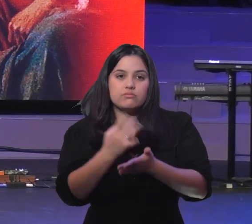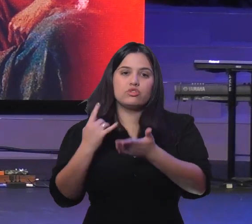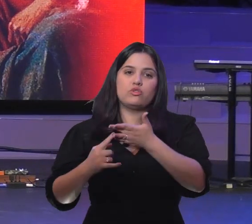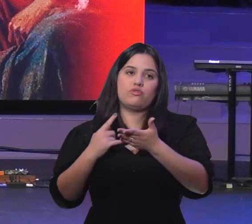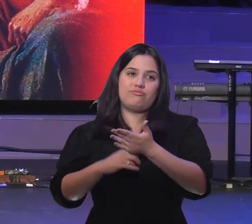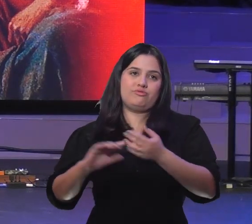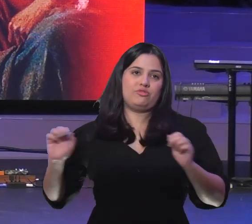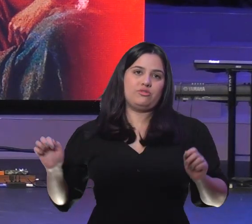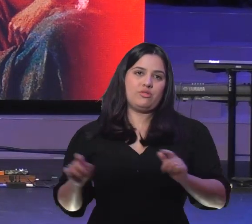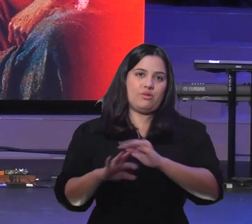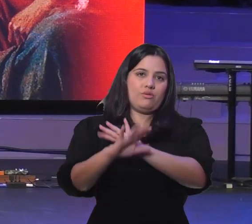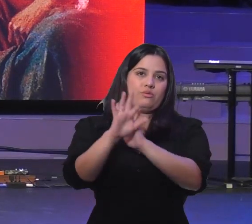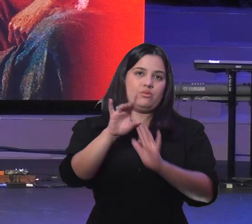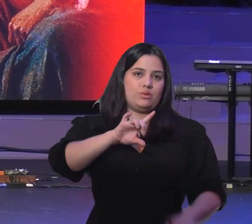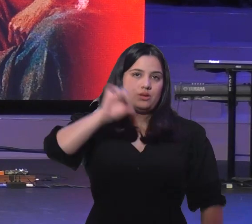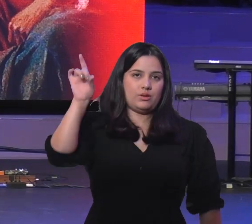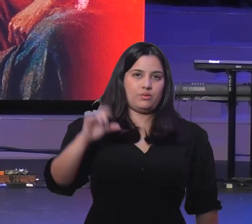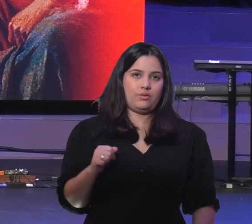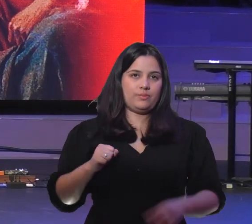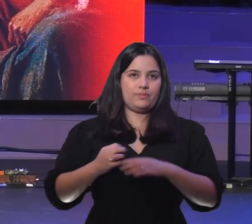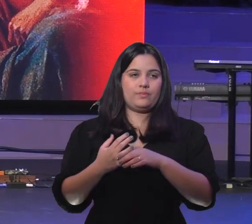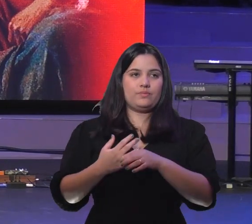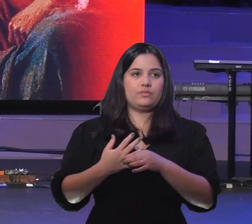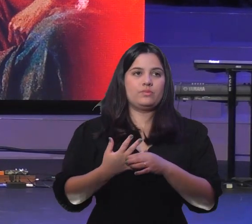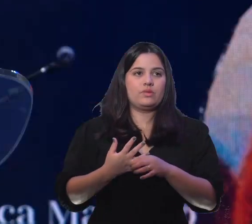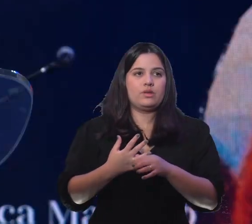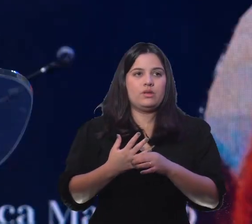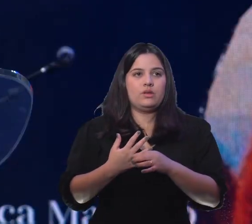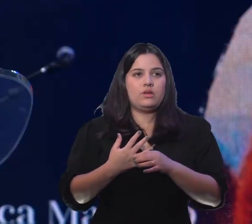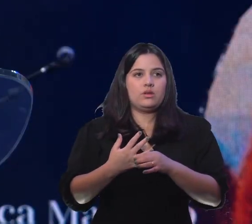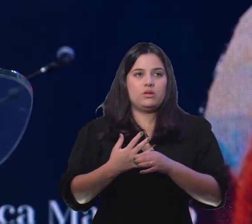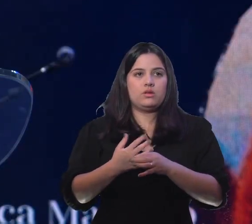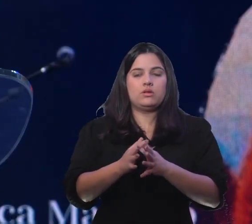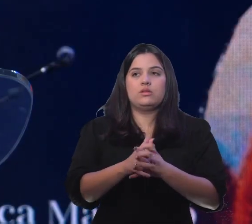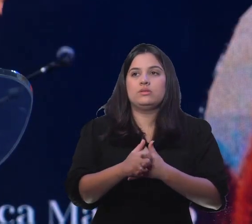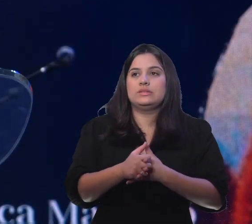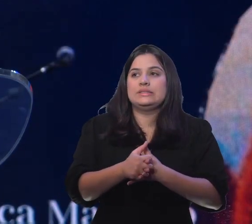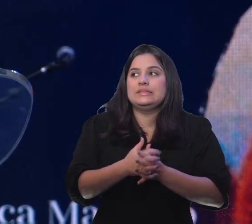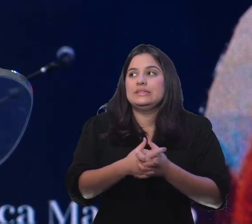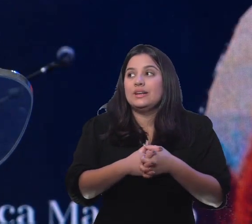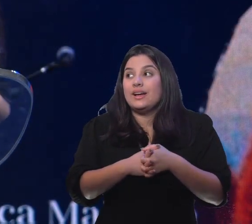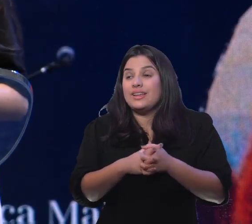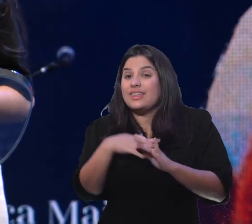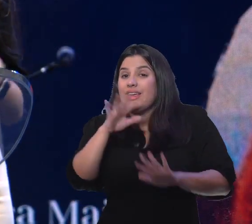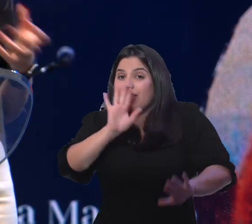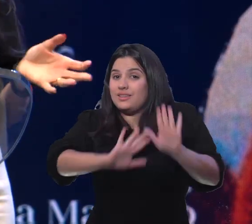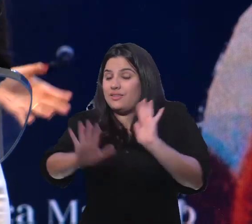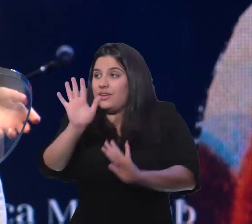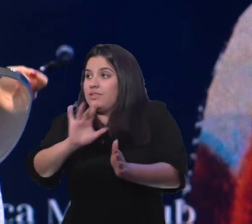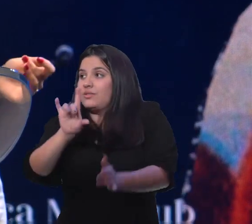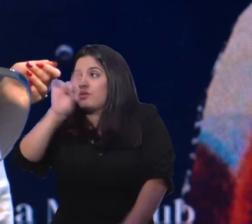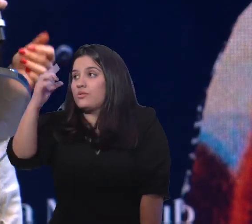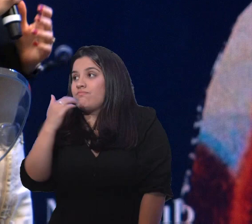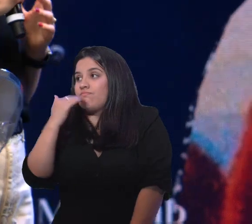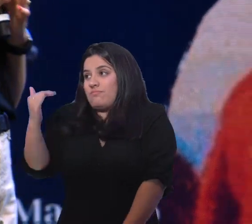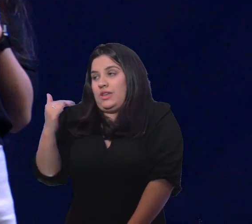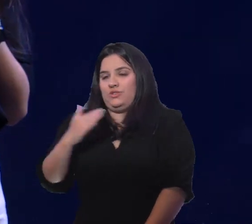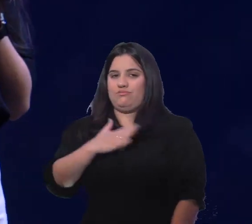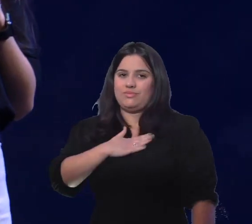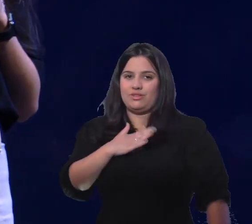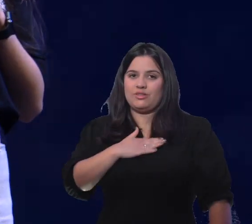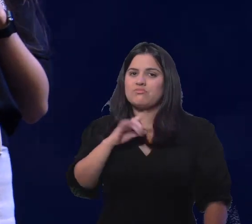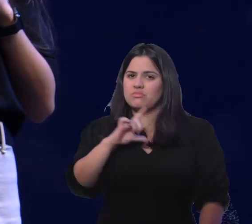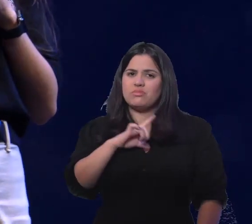Deus. E muitas vezes, quando Deus pede algo da gente, ou nos promete algo, existem vários desafios,